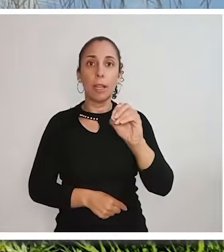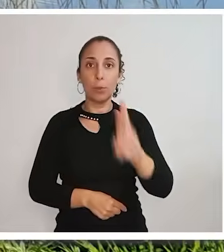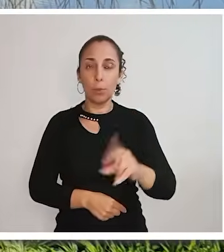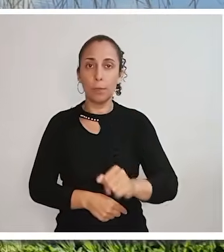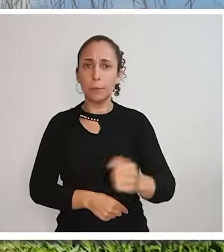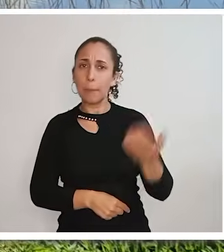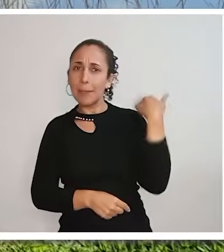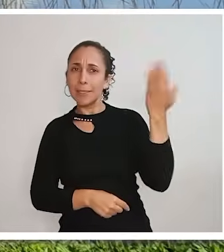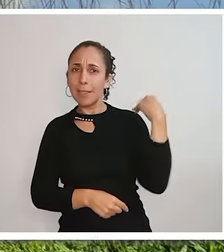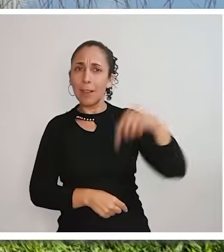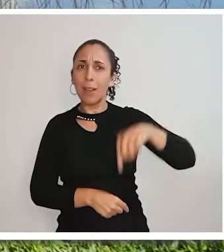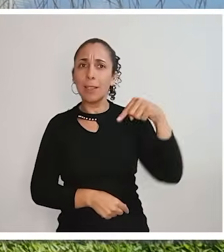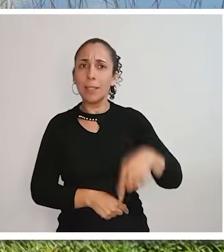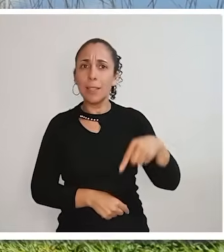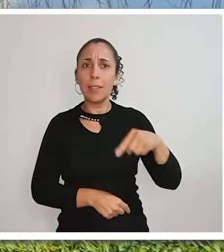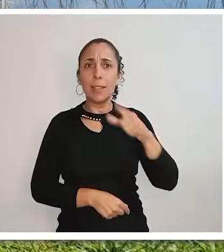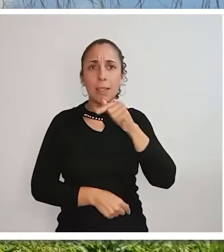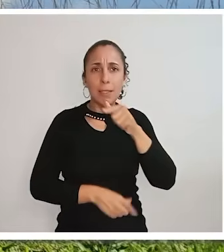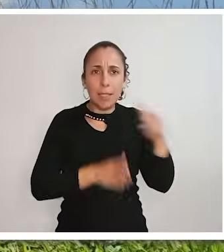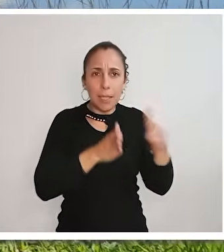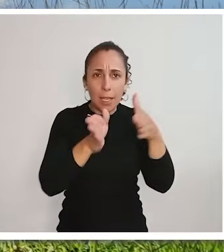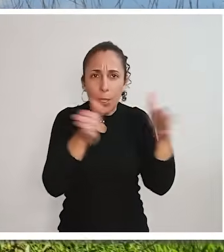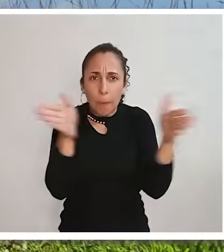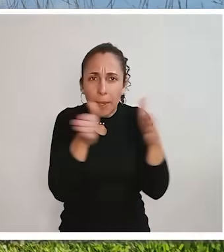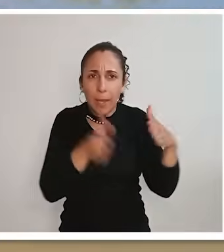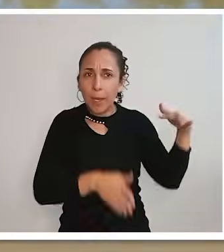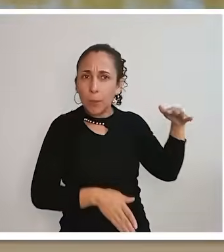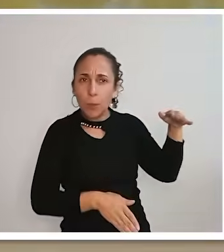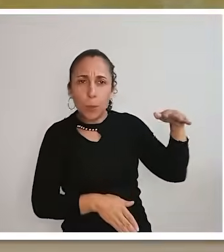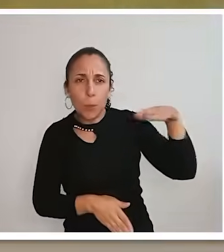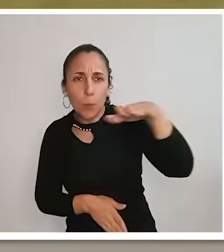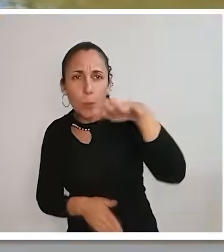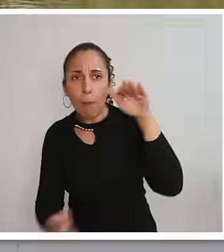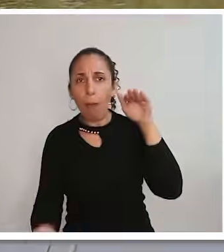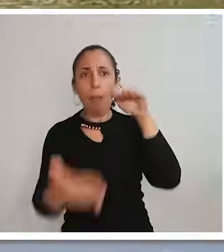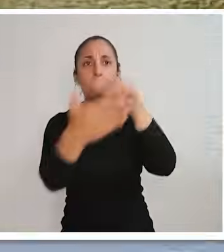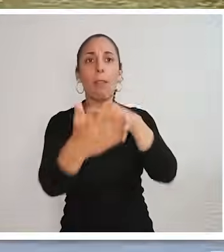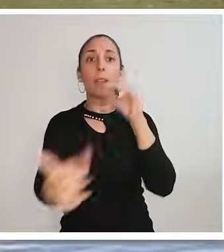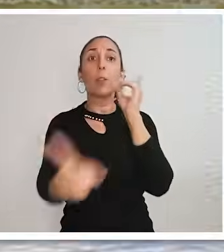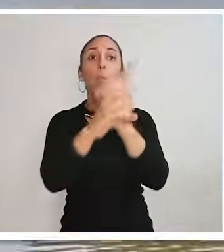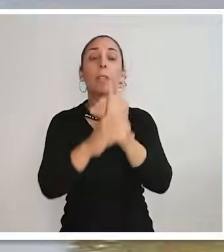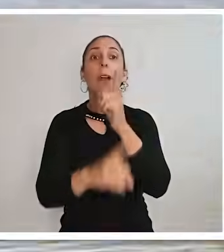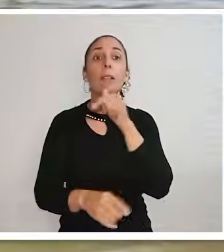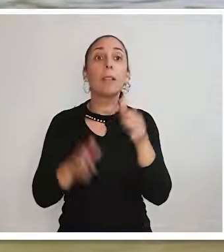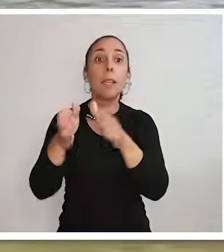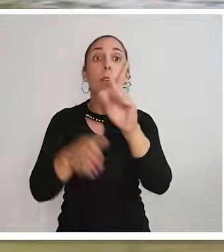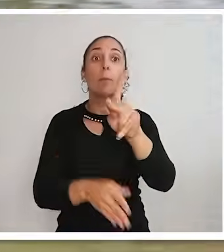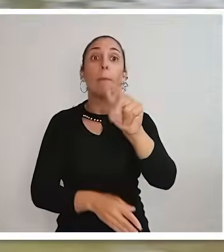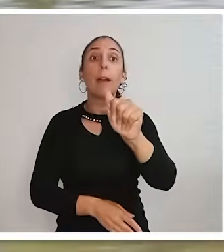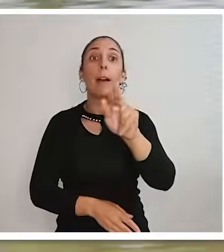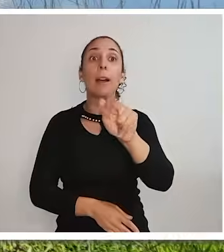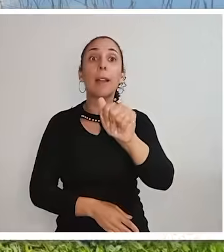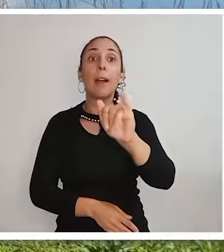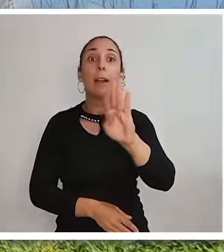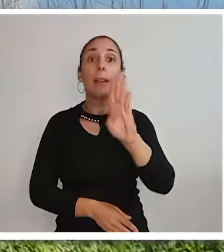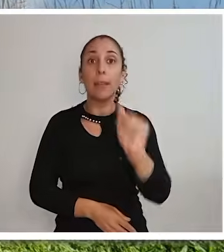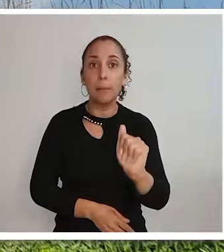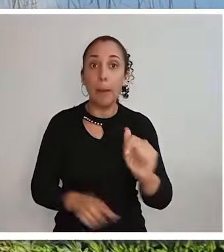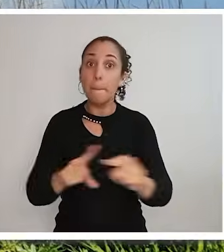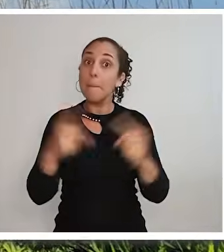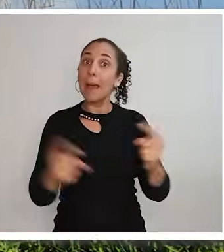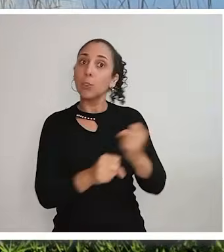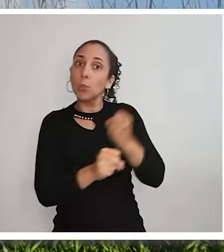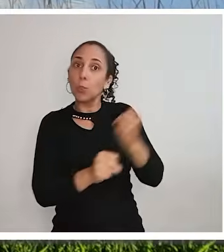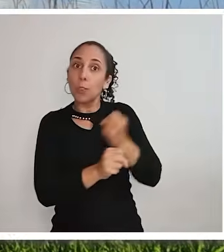No passado, por aqui passava um riacho que ia até lá na frente se encontrar com o Rio Paraíba. Mas com a construção